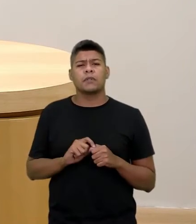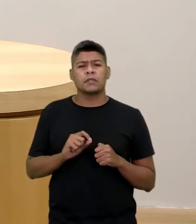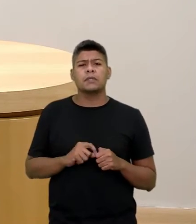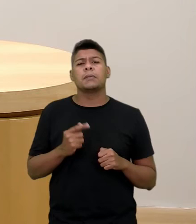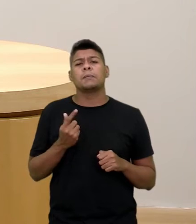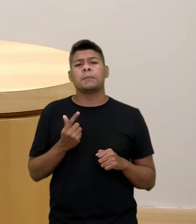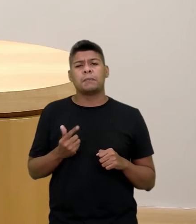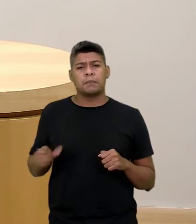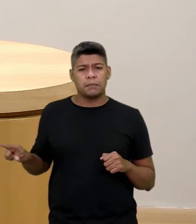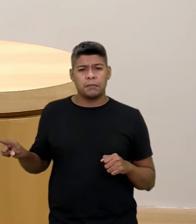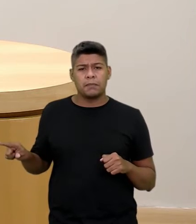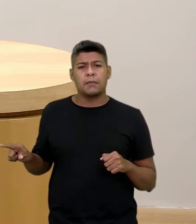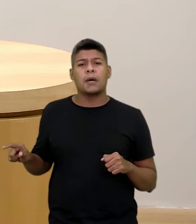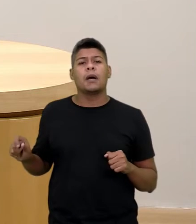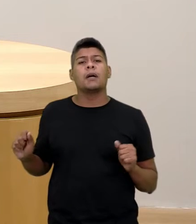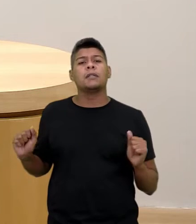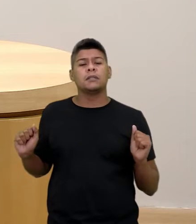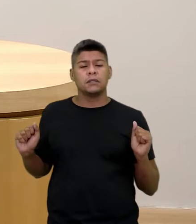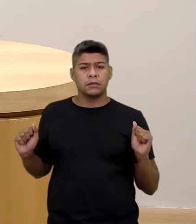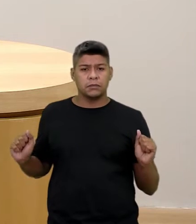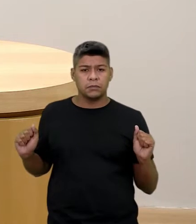Você pode simplesmente